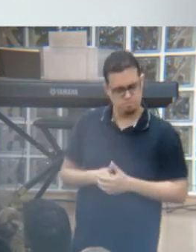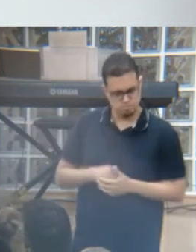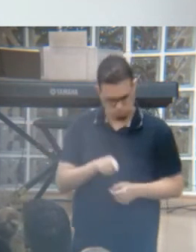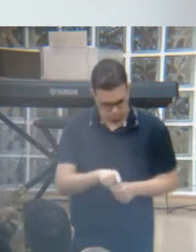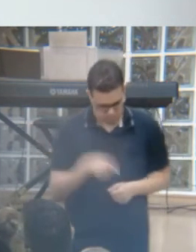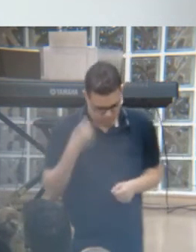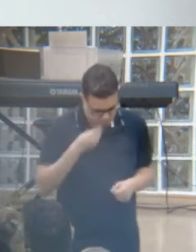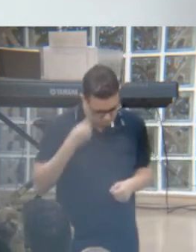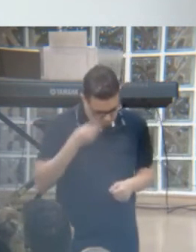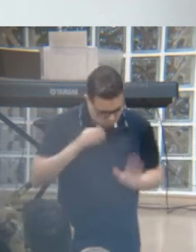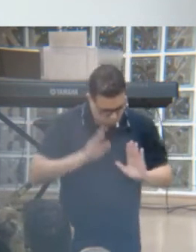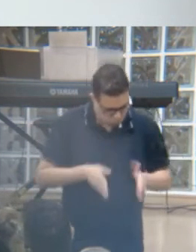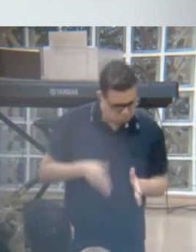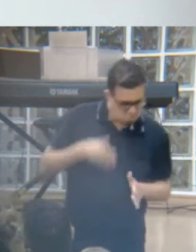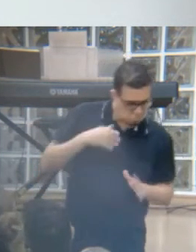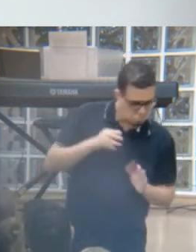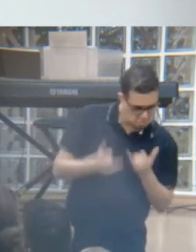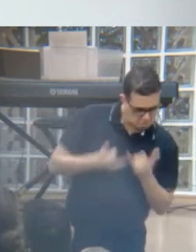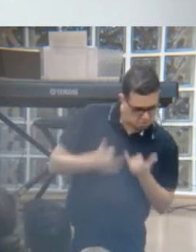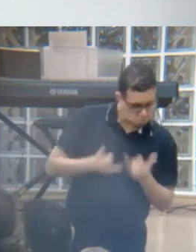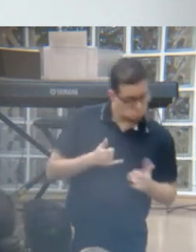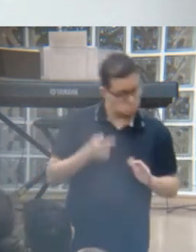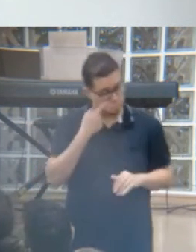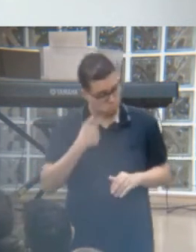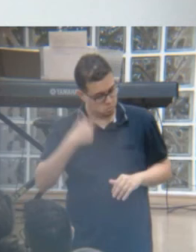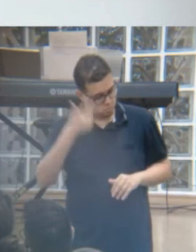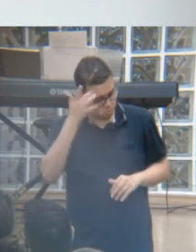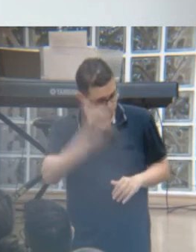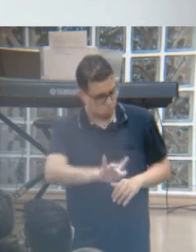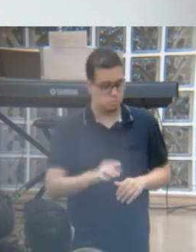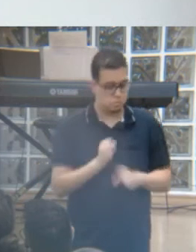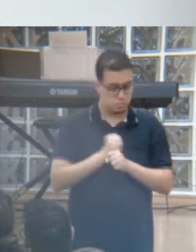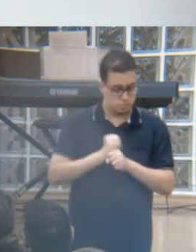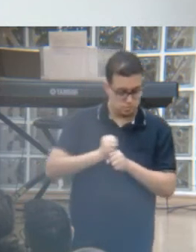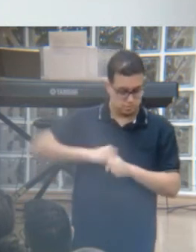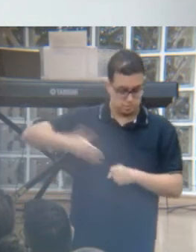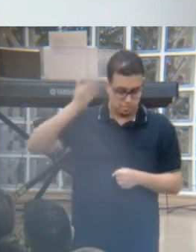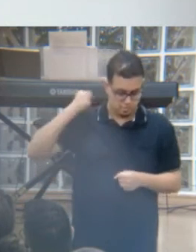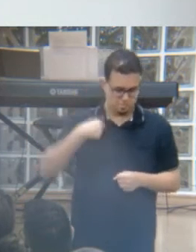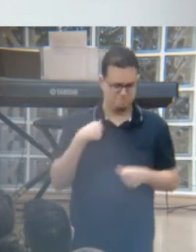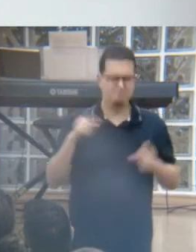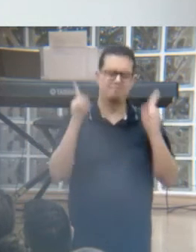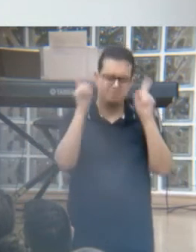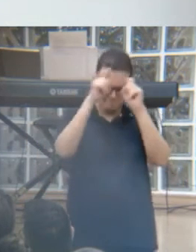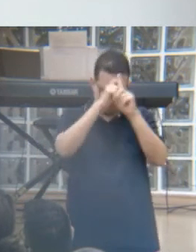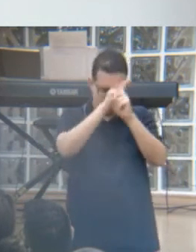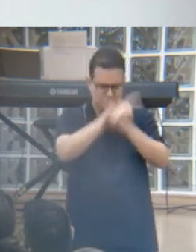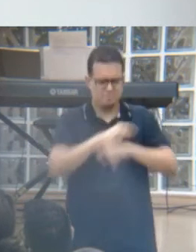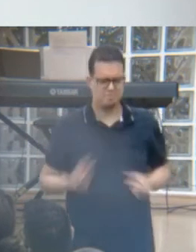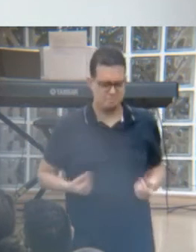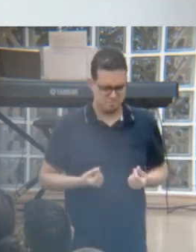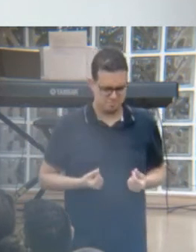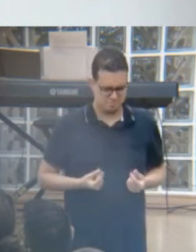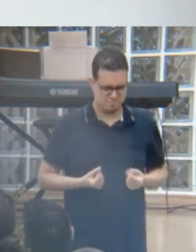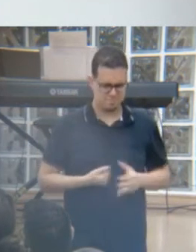experiência semelhante. Alguns anos atrás, eu estava passando uma situação muito difícil, financeira, E